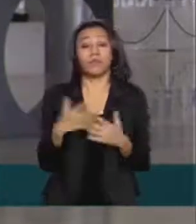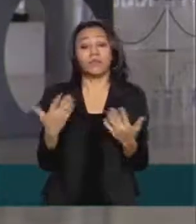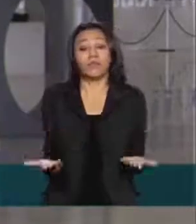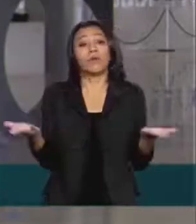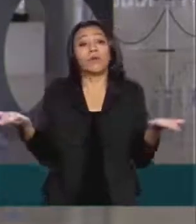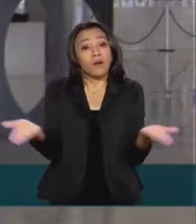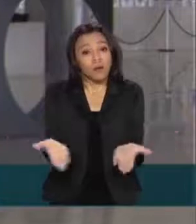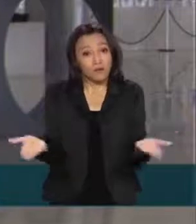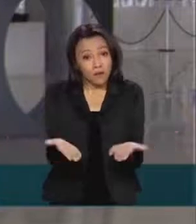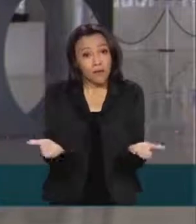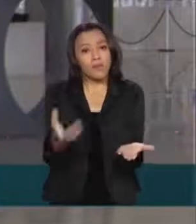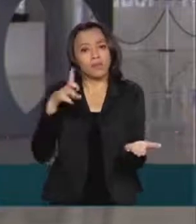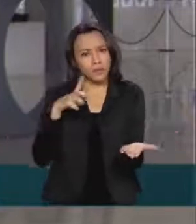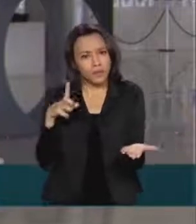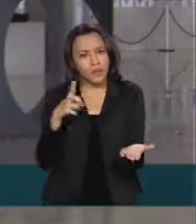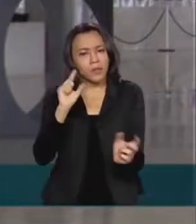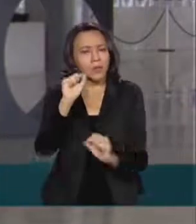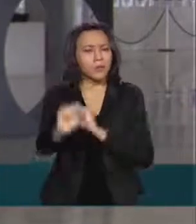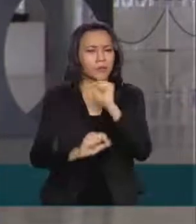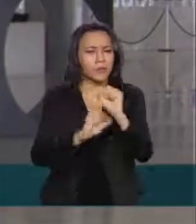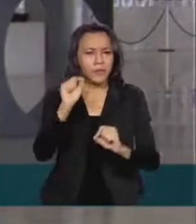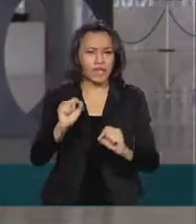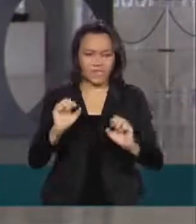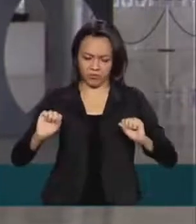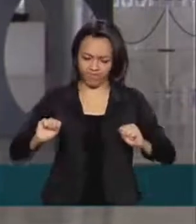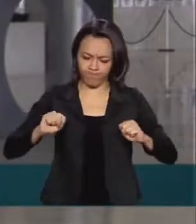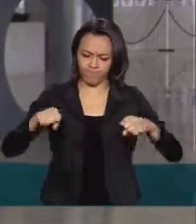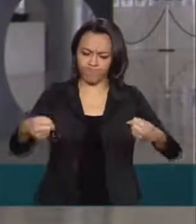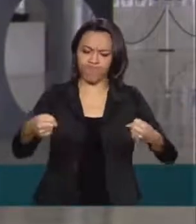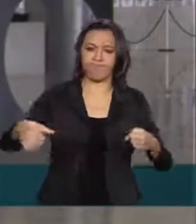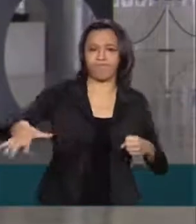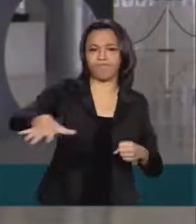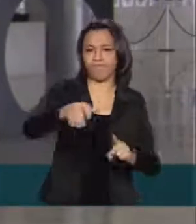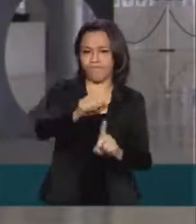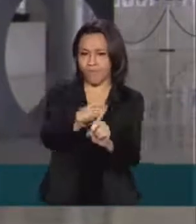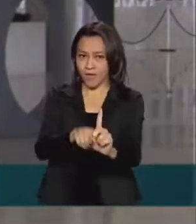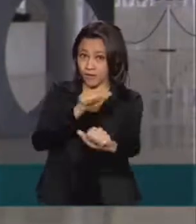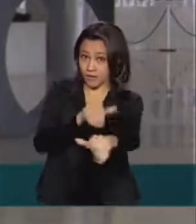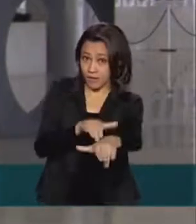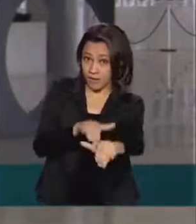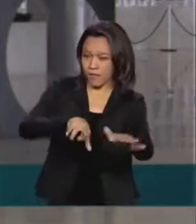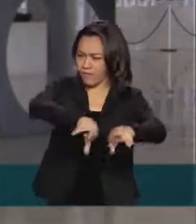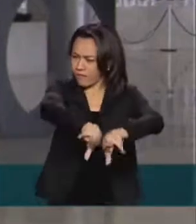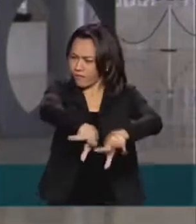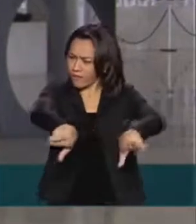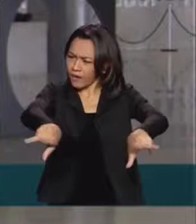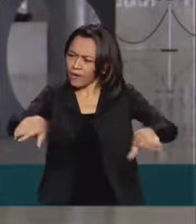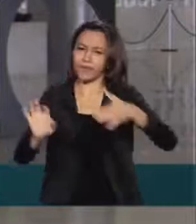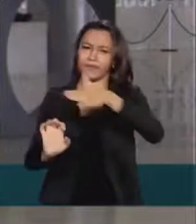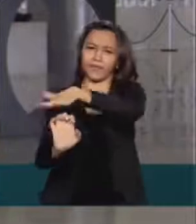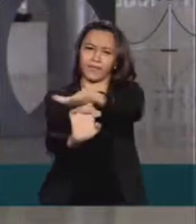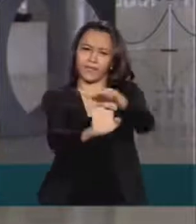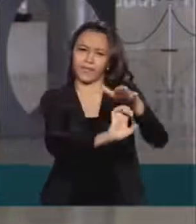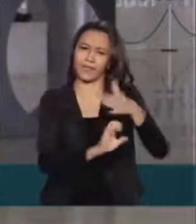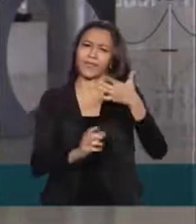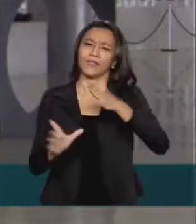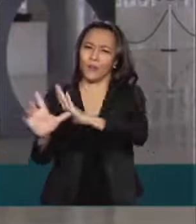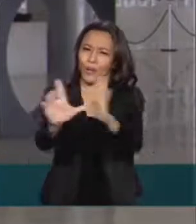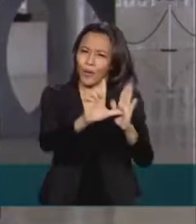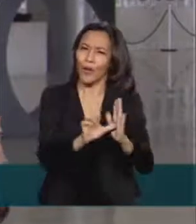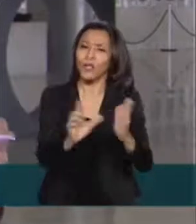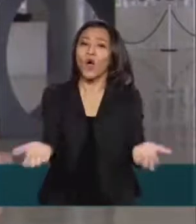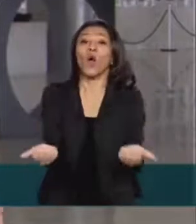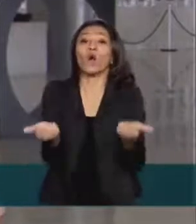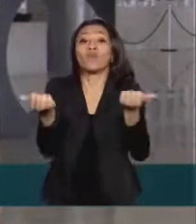agora, a gente tem essa força-tarefa em setembro, vários setores, em especial o varejo, oferecendo bons descontos para